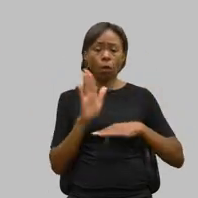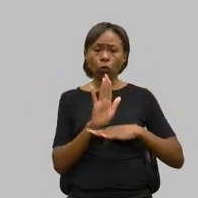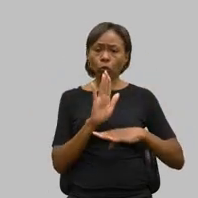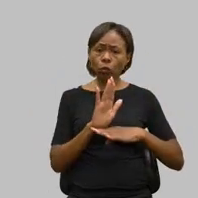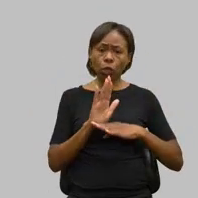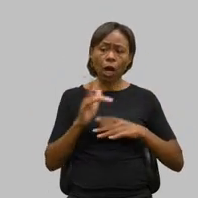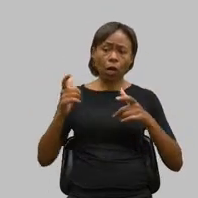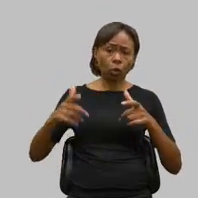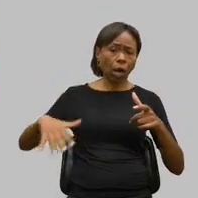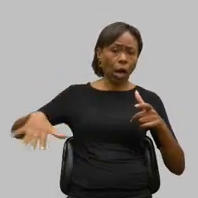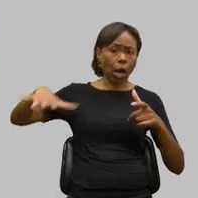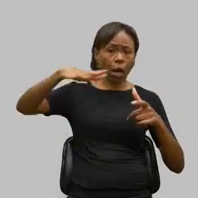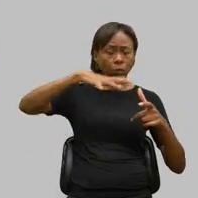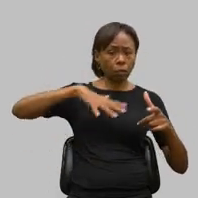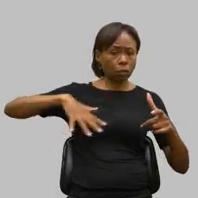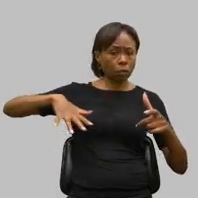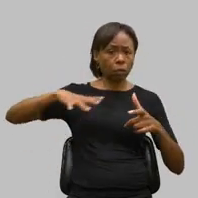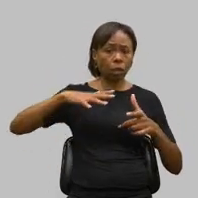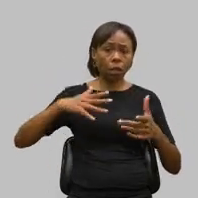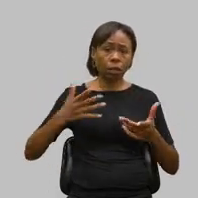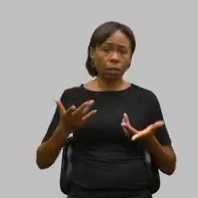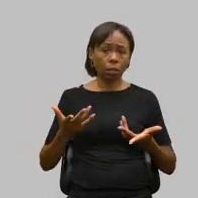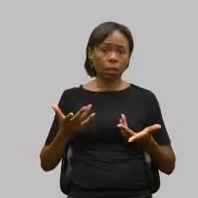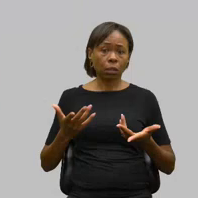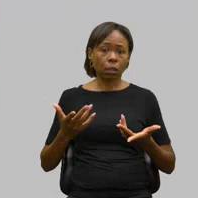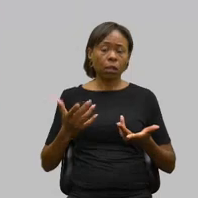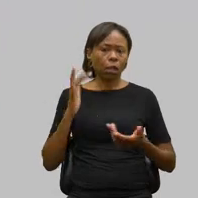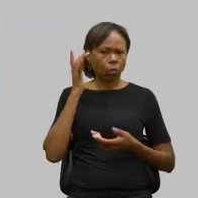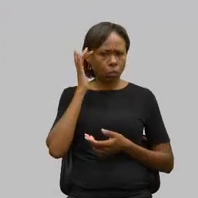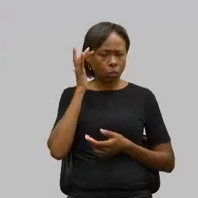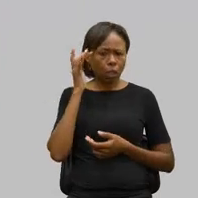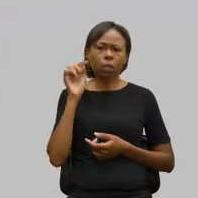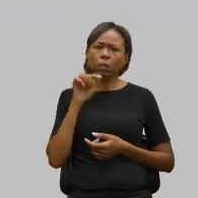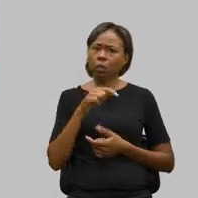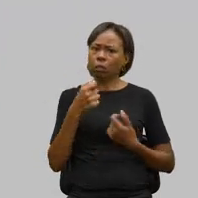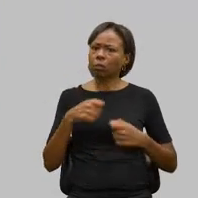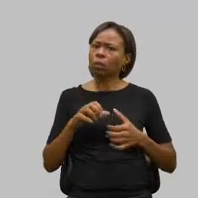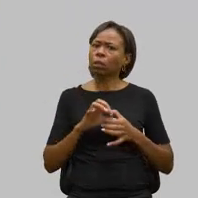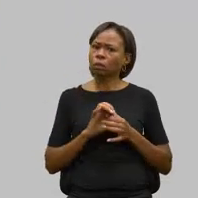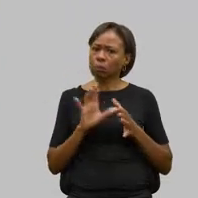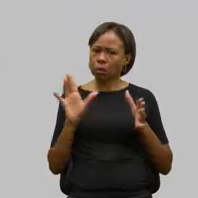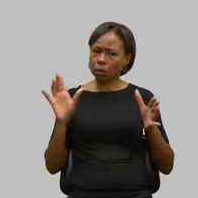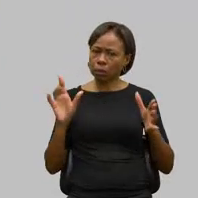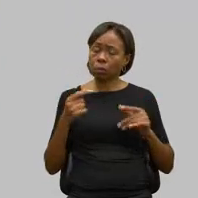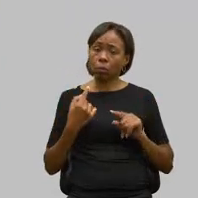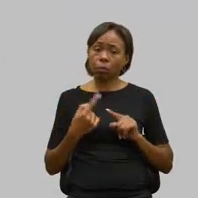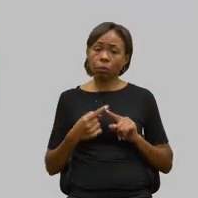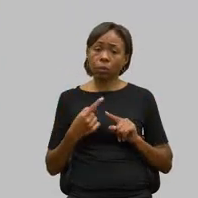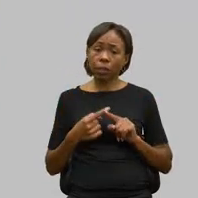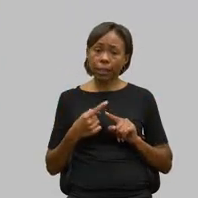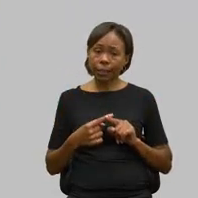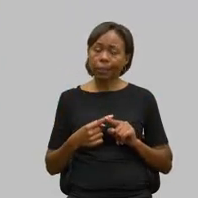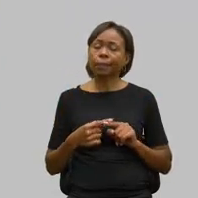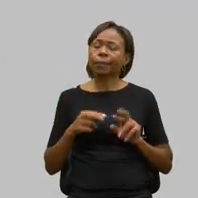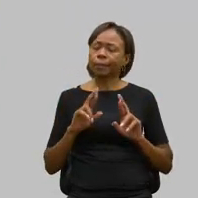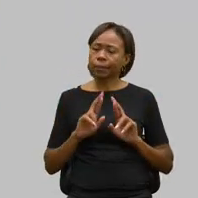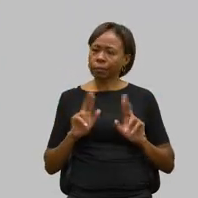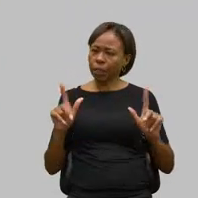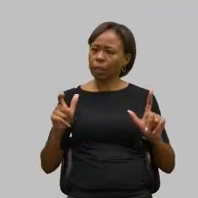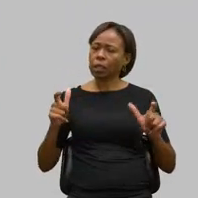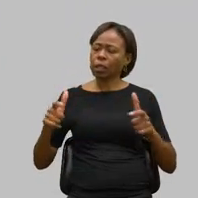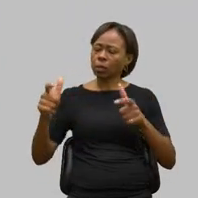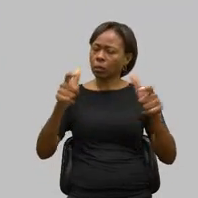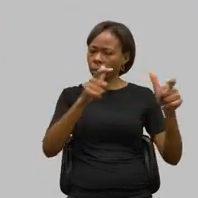até além da macro região, eu acho que isso deveria ser permitido. porque tem uma diferença regional